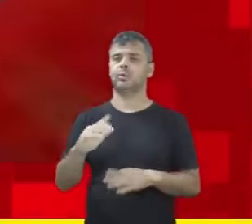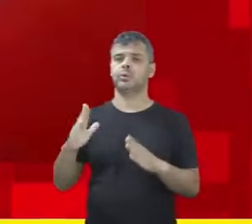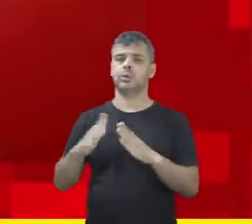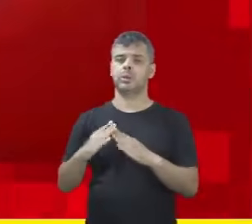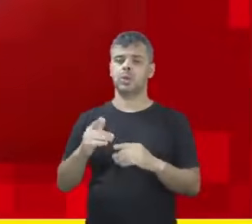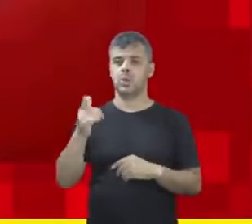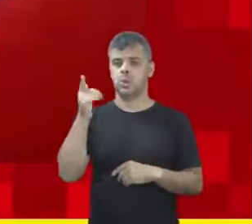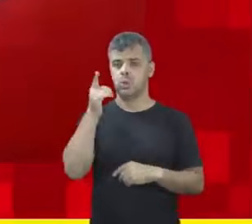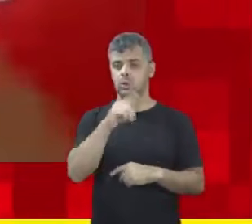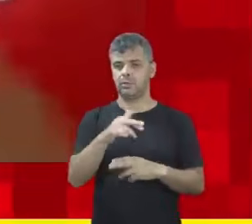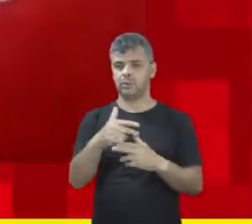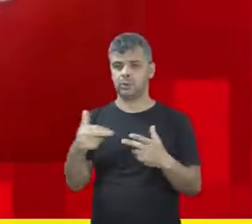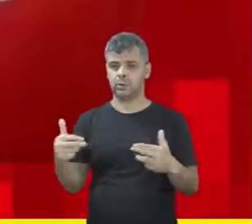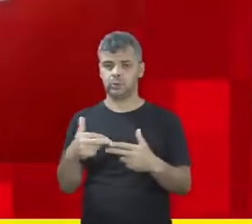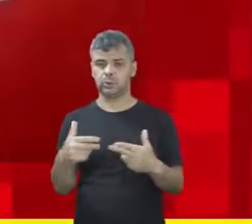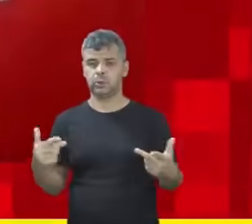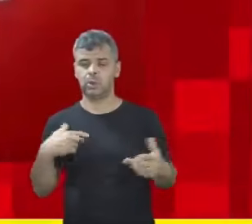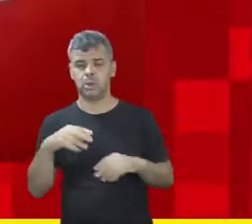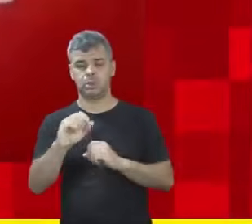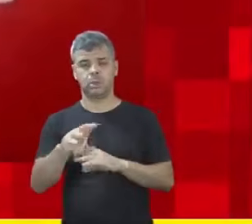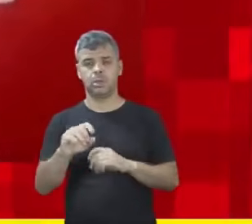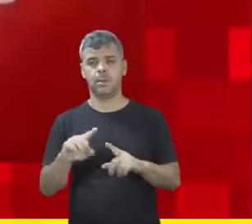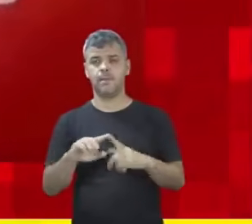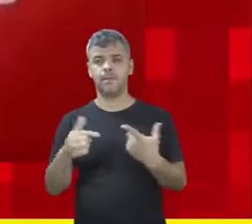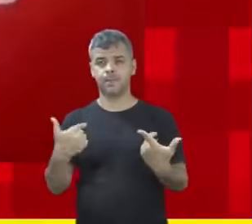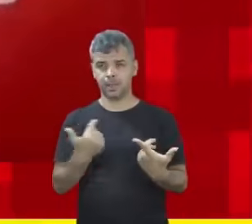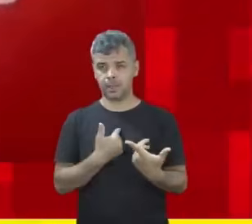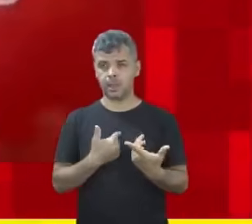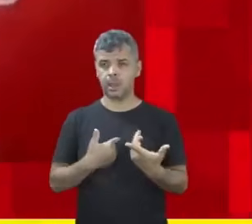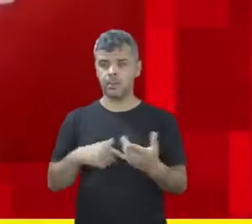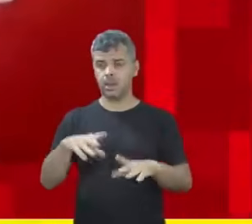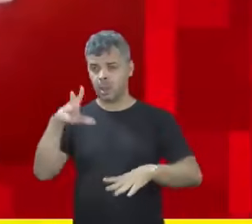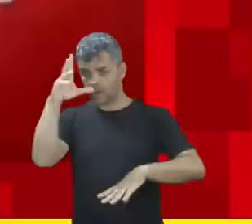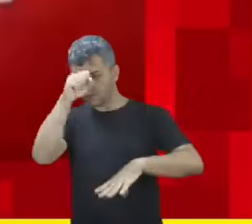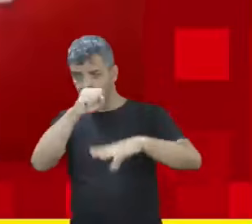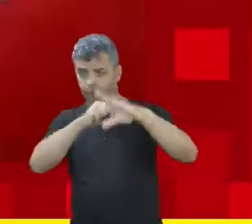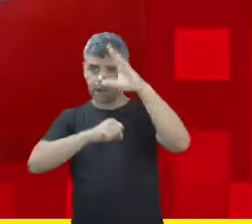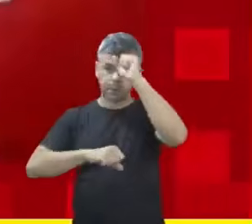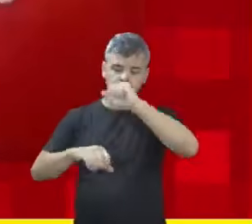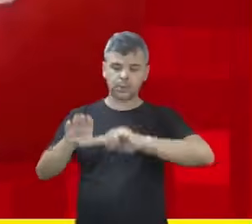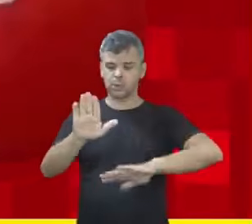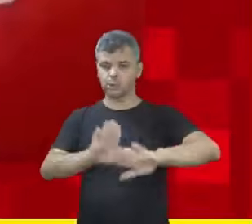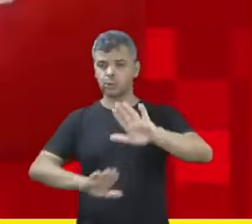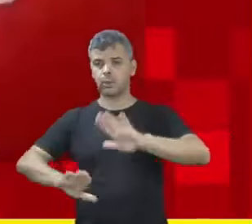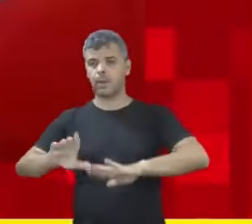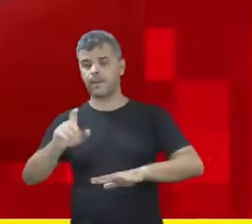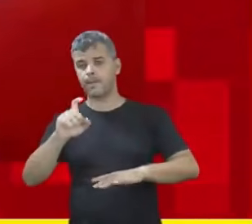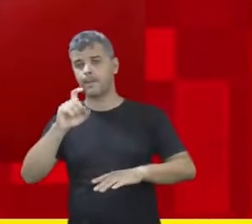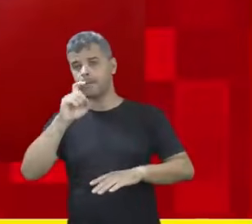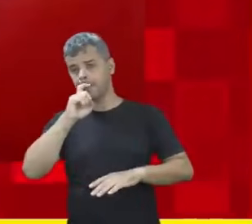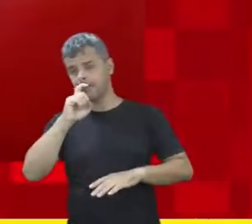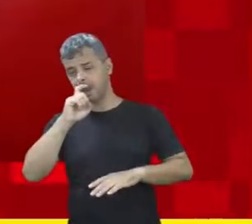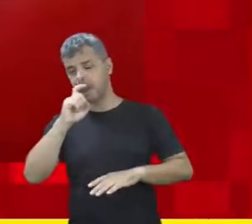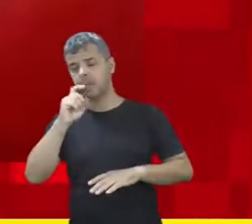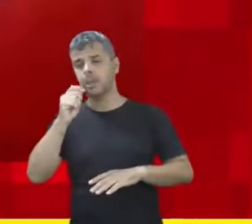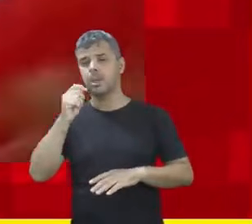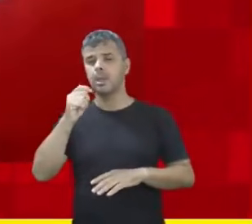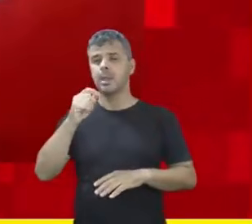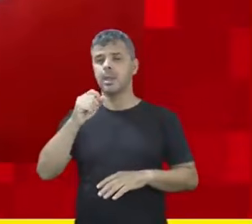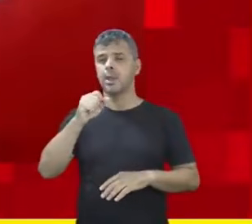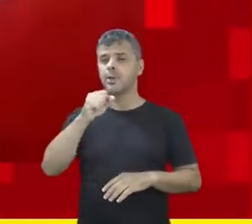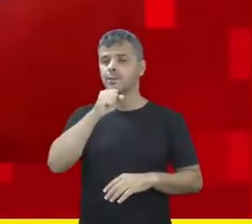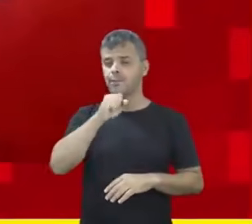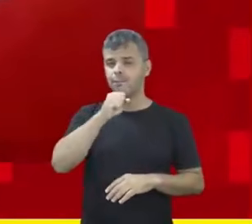eu não consegui fazer isso, eu não consegui ensinar isso. Então, a gente foi meio que aprendendo ali com quem cuidava, com o pai, com a avó, e